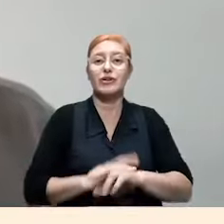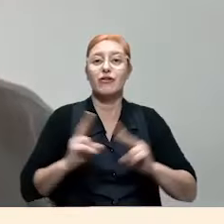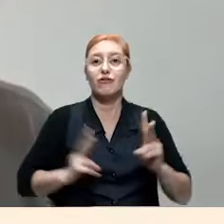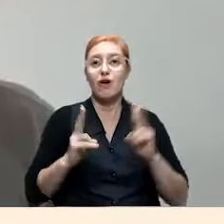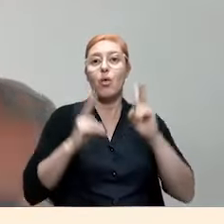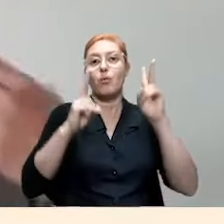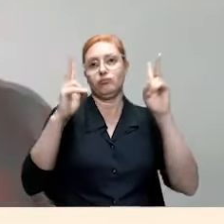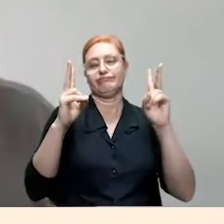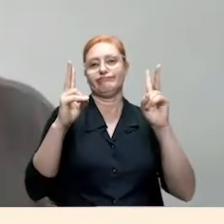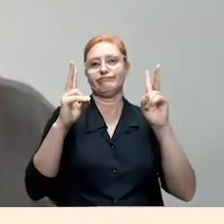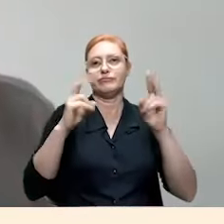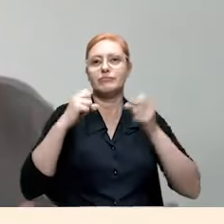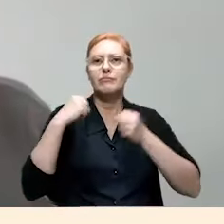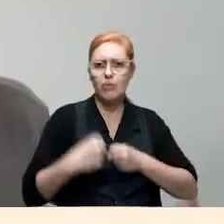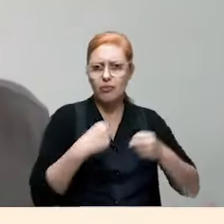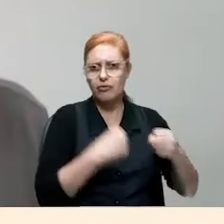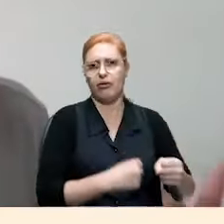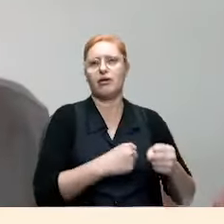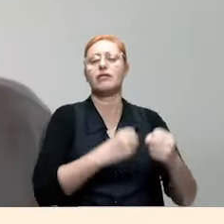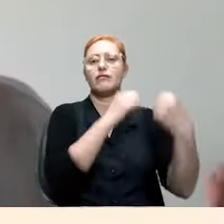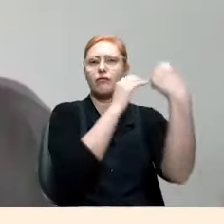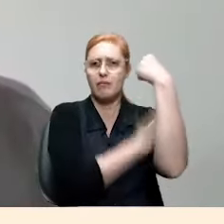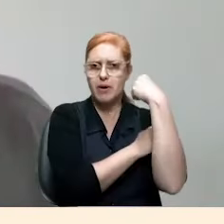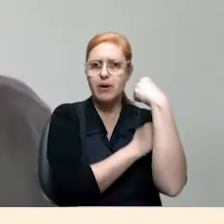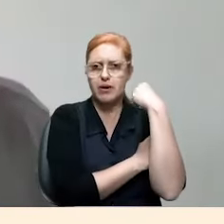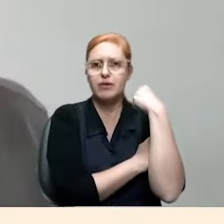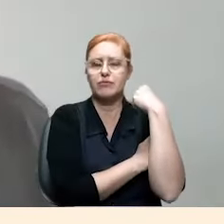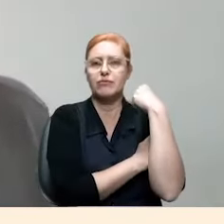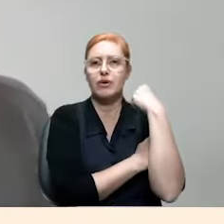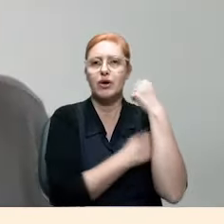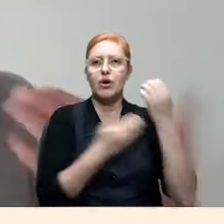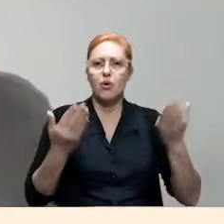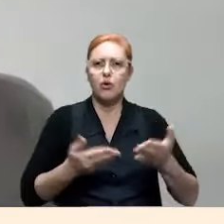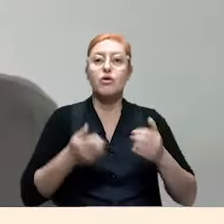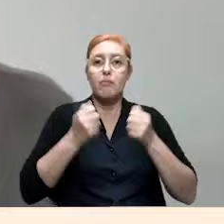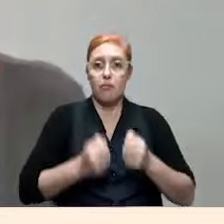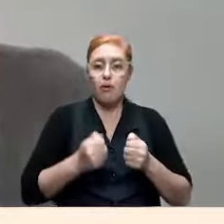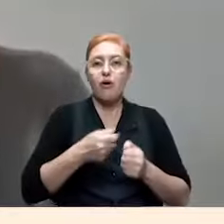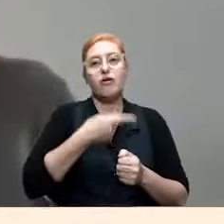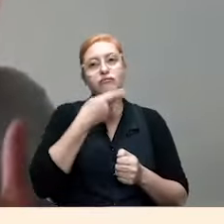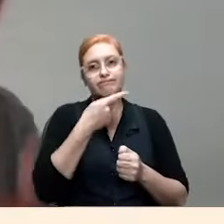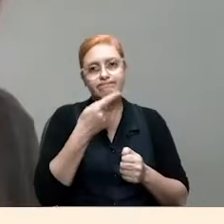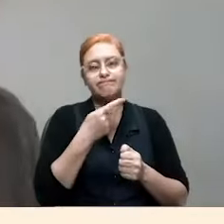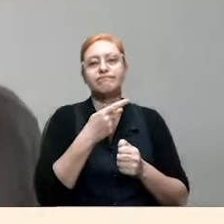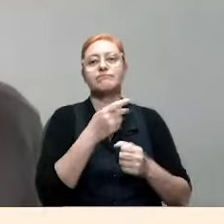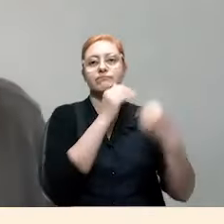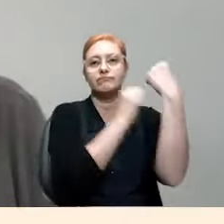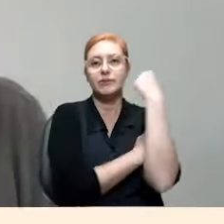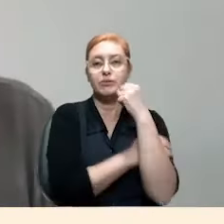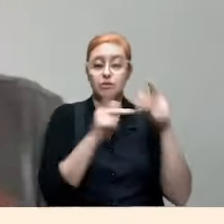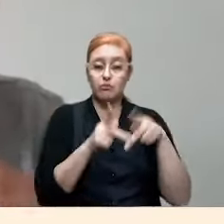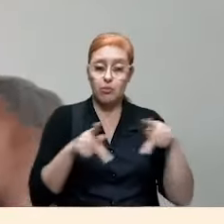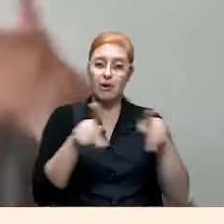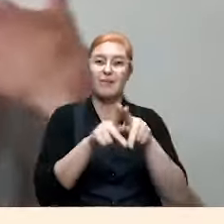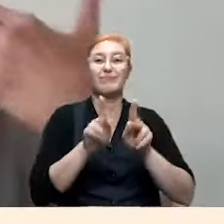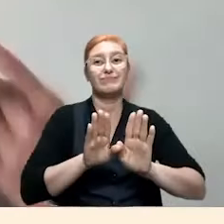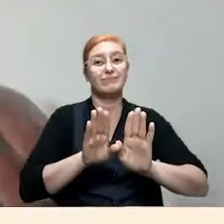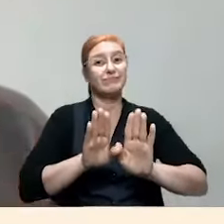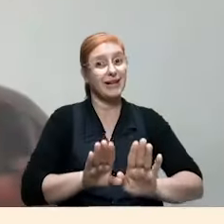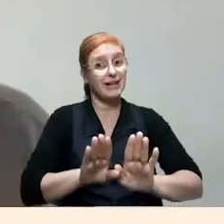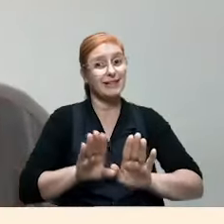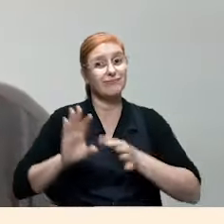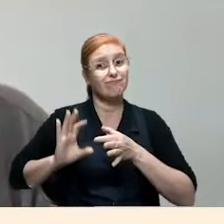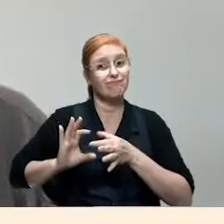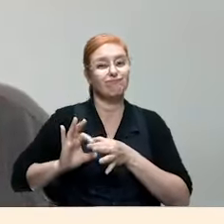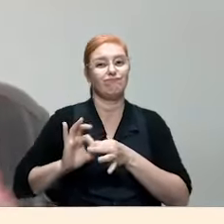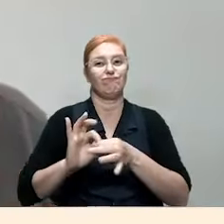do feminismo, podemos hoje chamar de feminismo popular, mas, no entanto, num contexto talvez dos